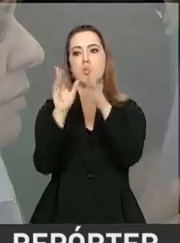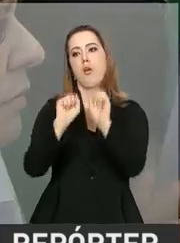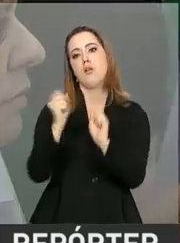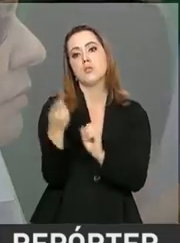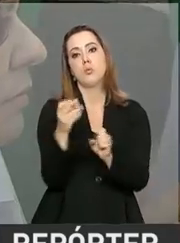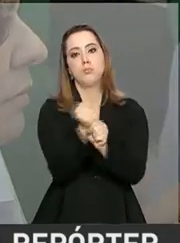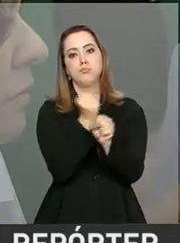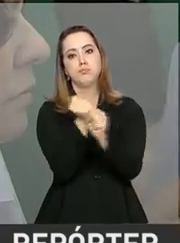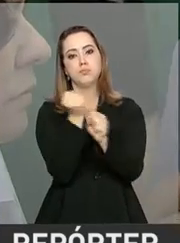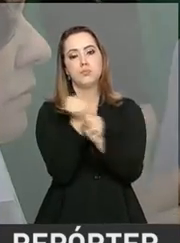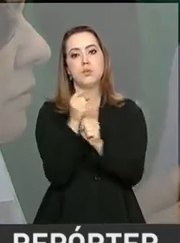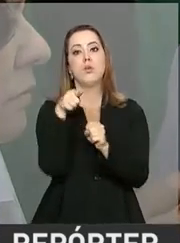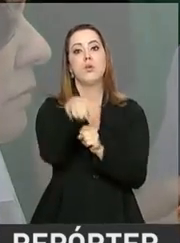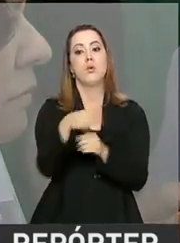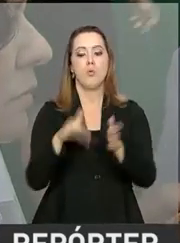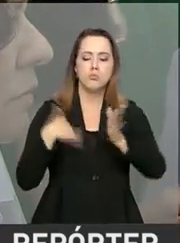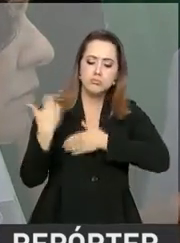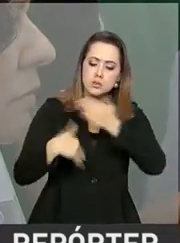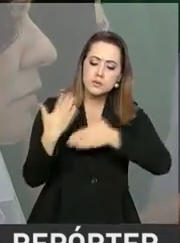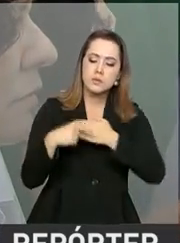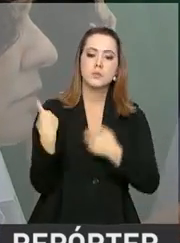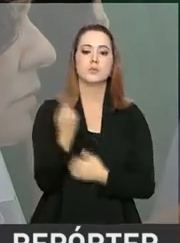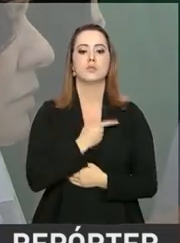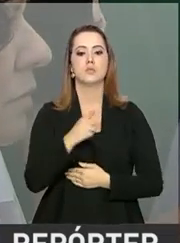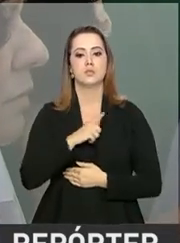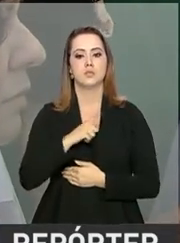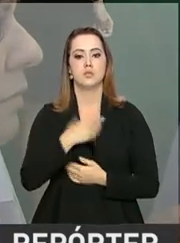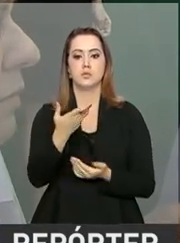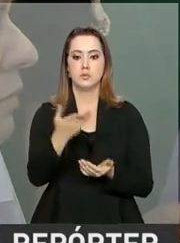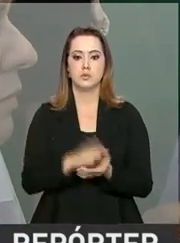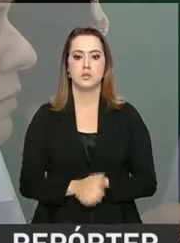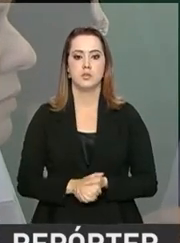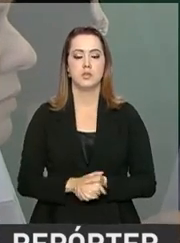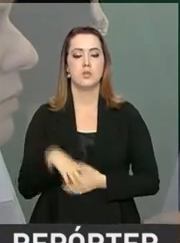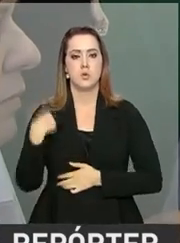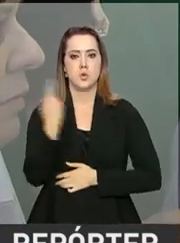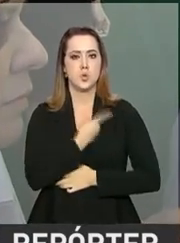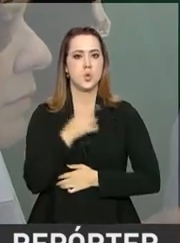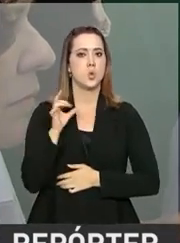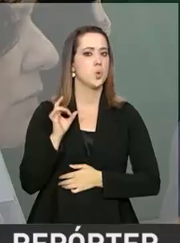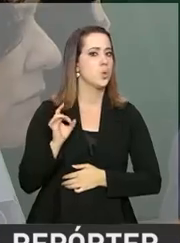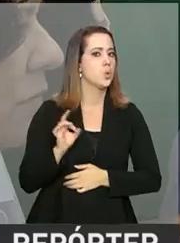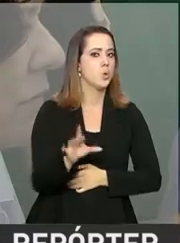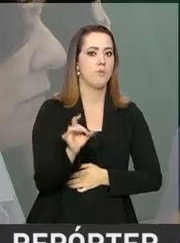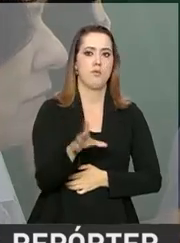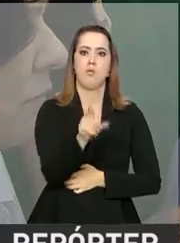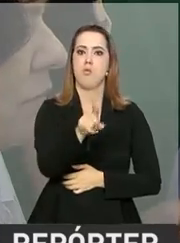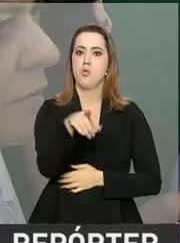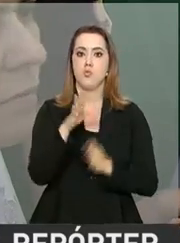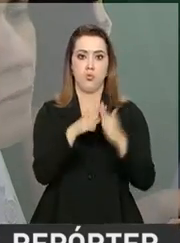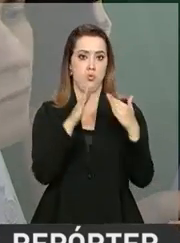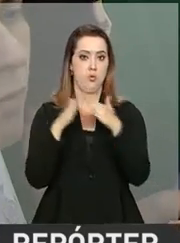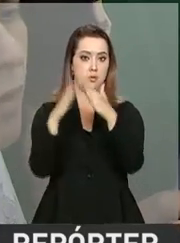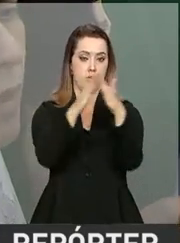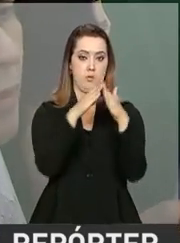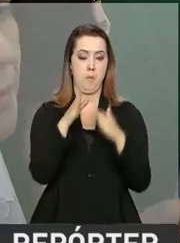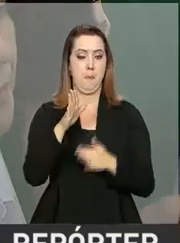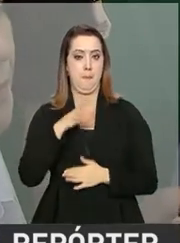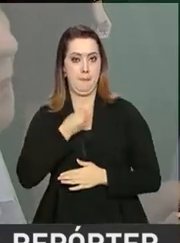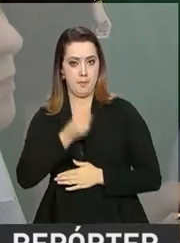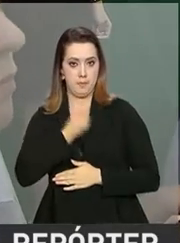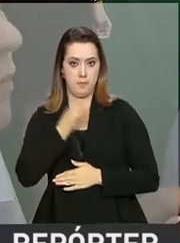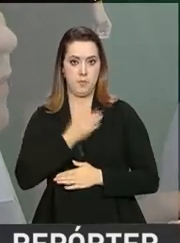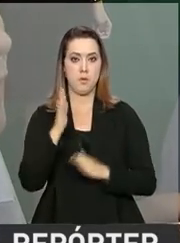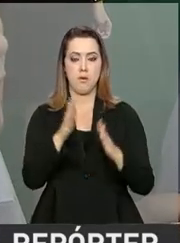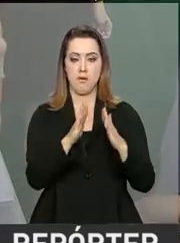infraestrutura com o desenvolvimento que nós tivemos. Nós apenas no programa Minha Casa Minha Vida, de 2009